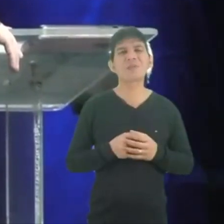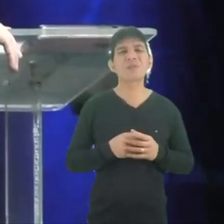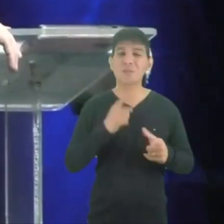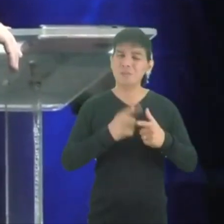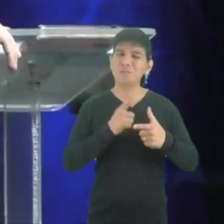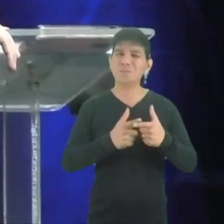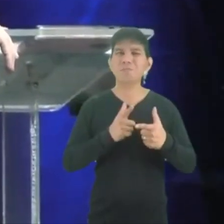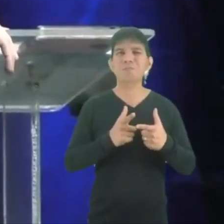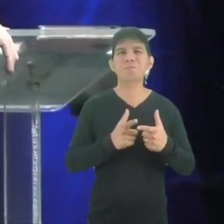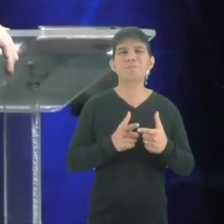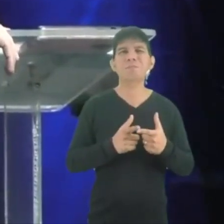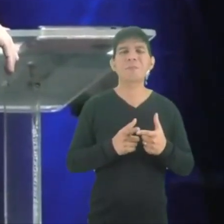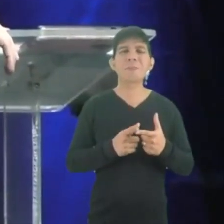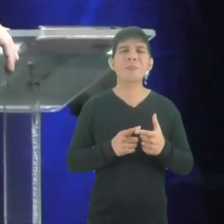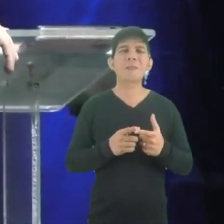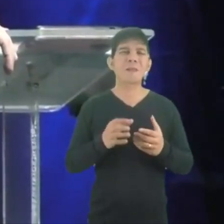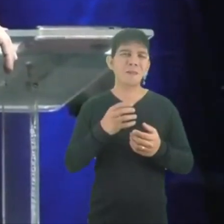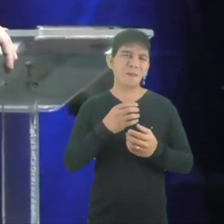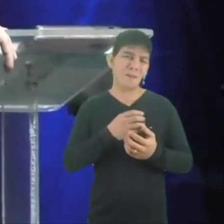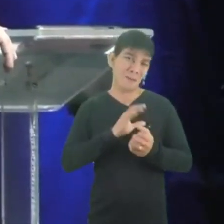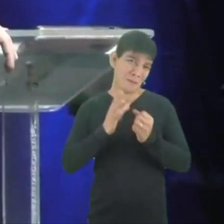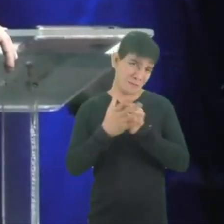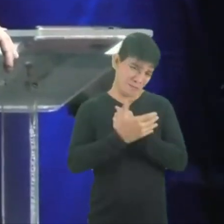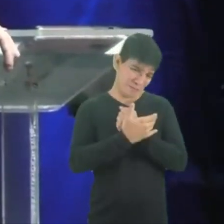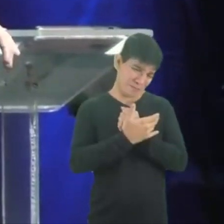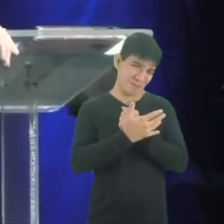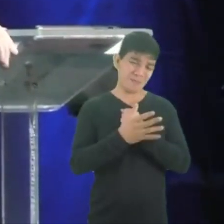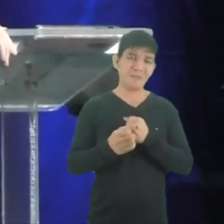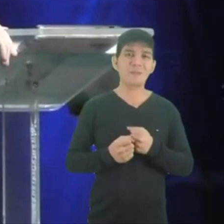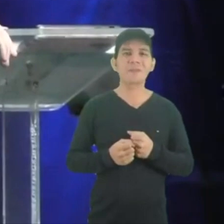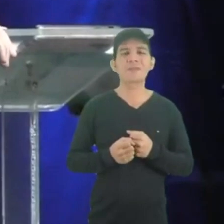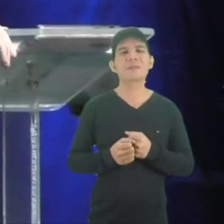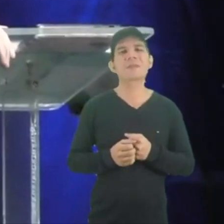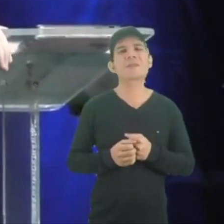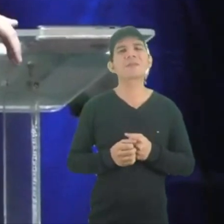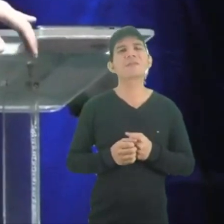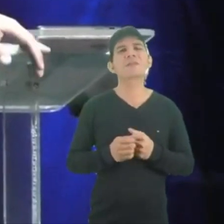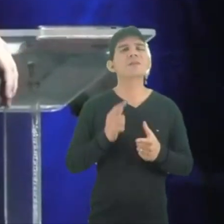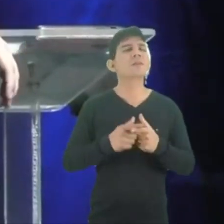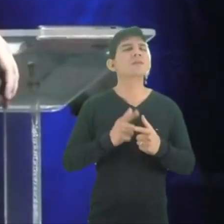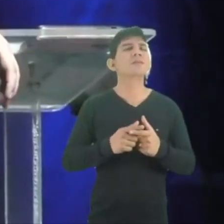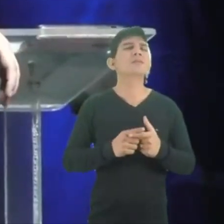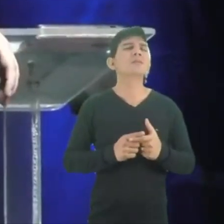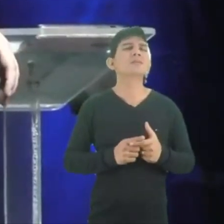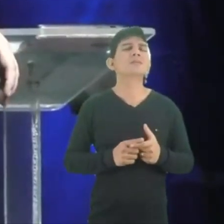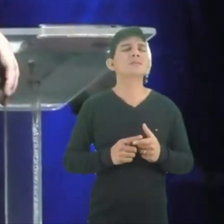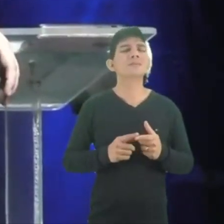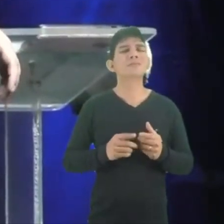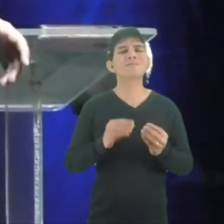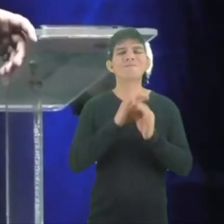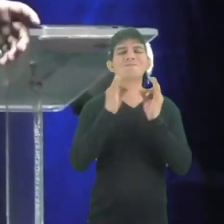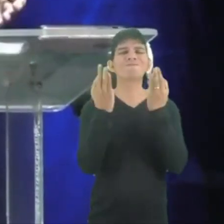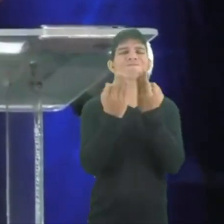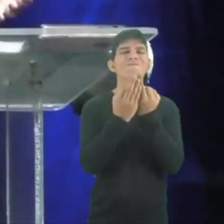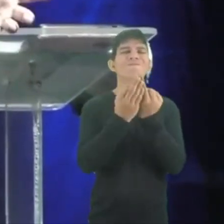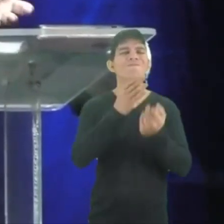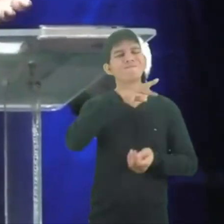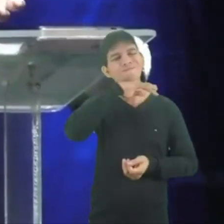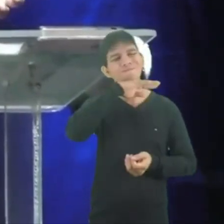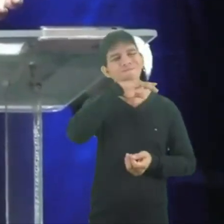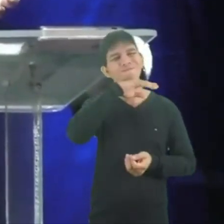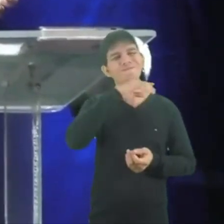porque pegou Covid, porque tem alguém da família ruim, sabe, não